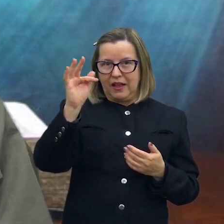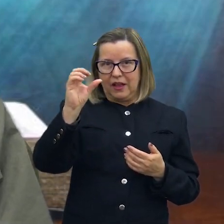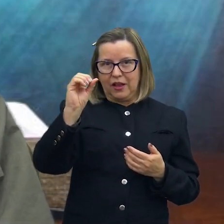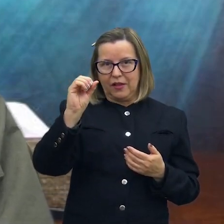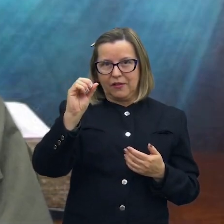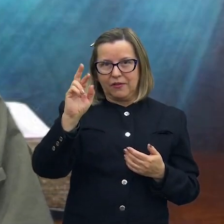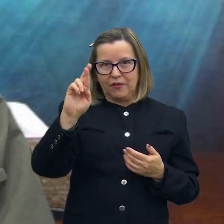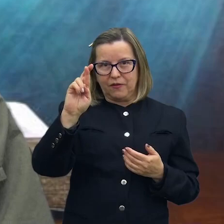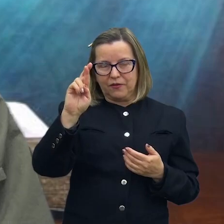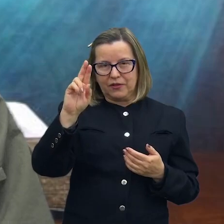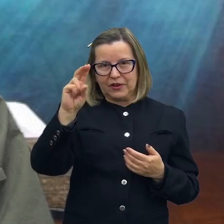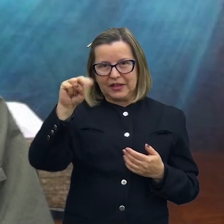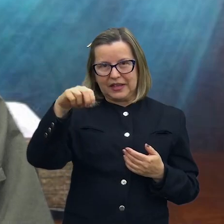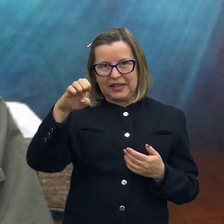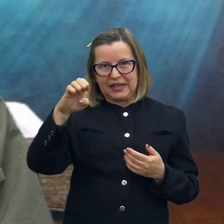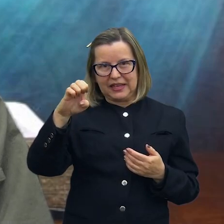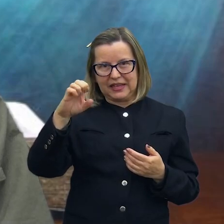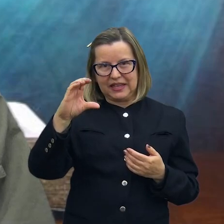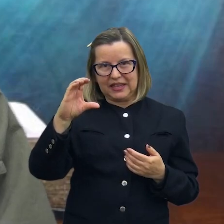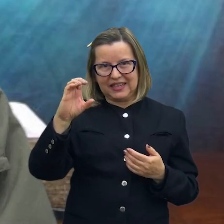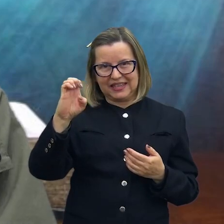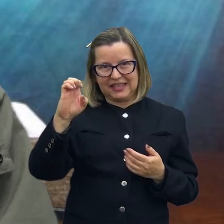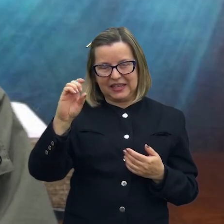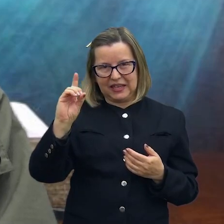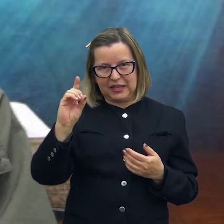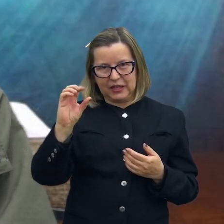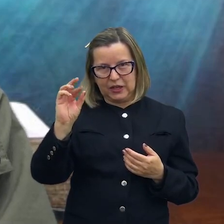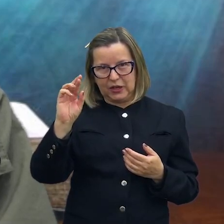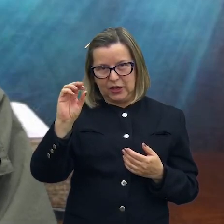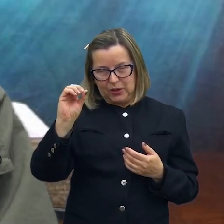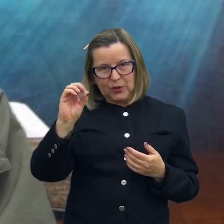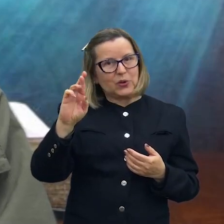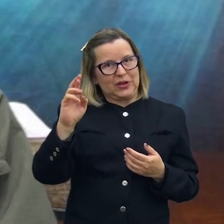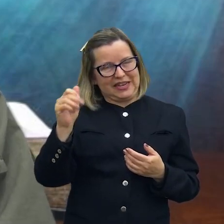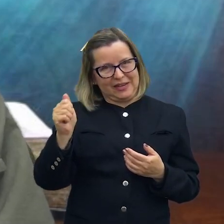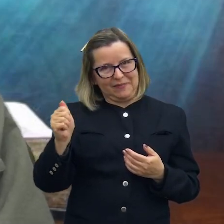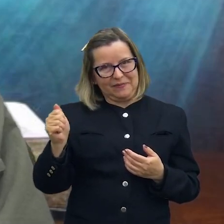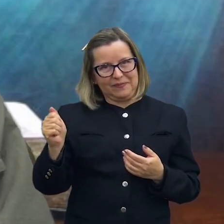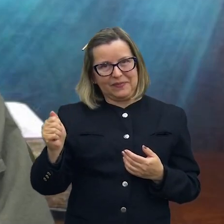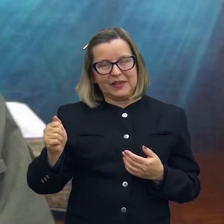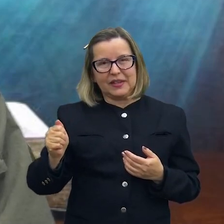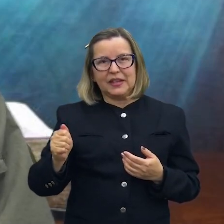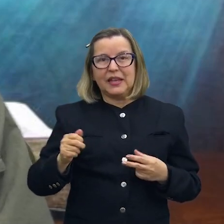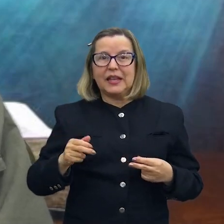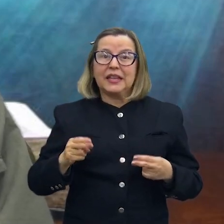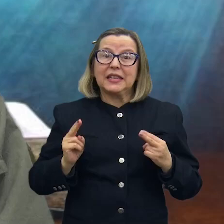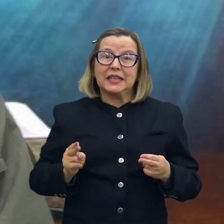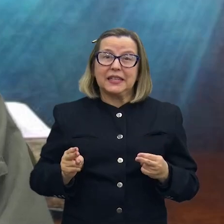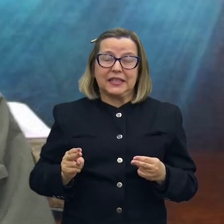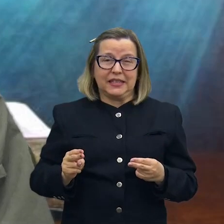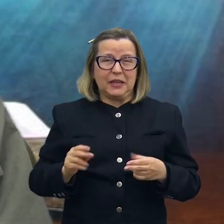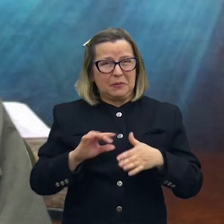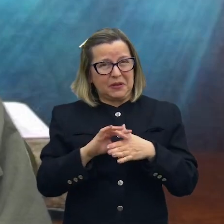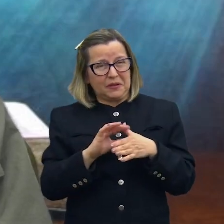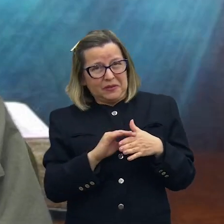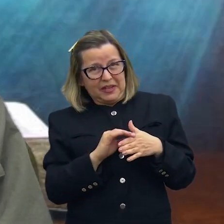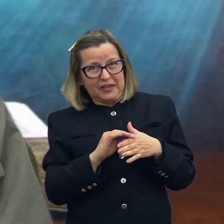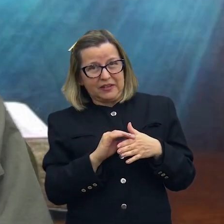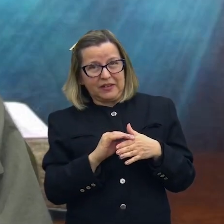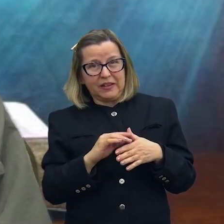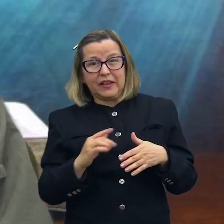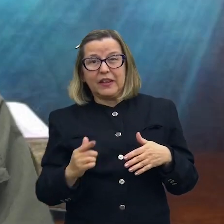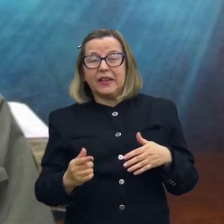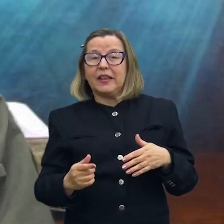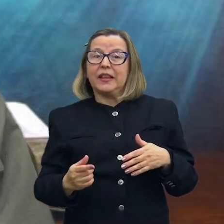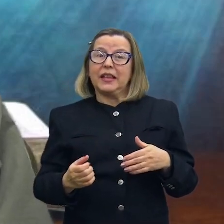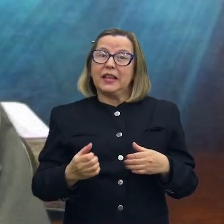pessoas que ficam no lugar dela. Da outra vez, eu acabei não falando com a pessoa. Dessa vez eu falei. Eu